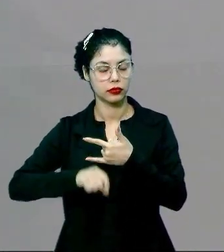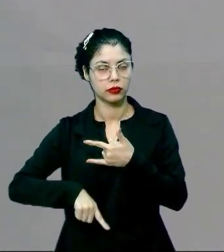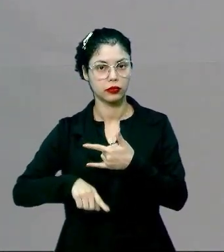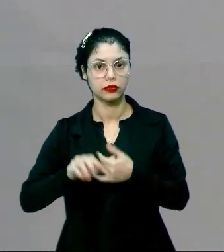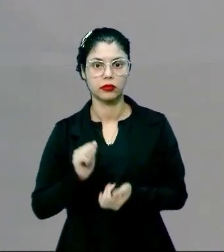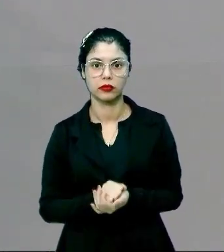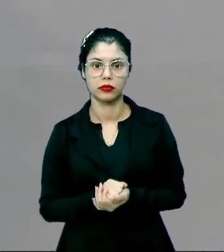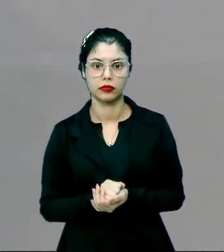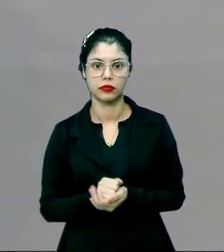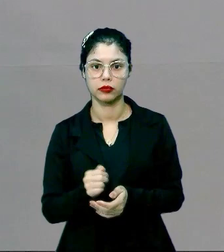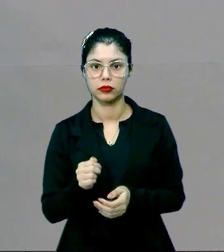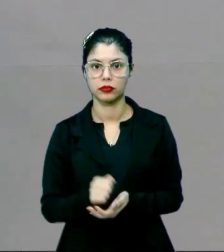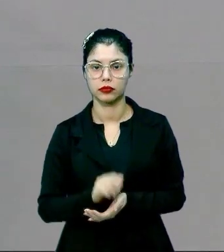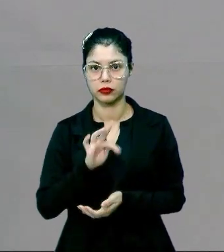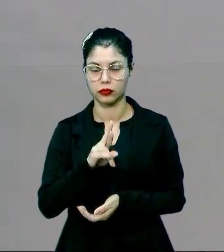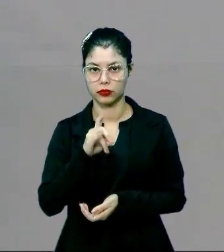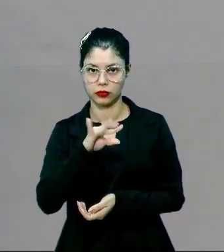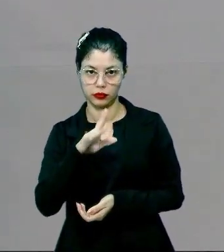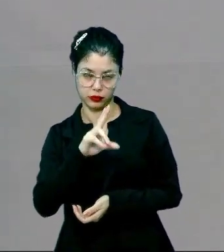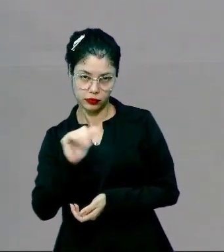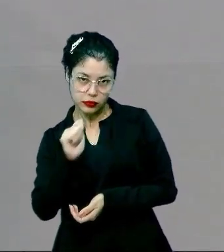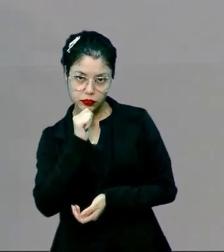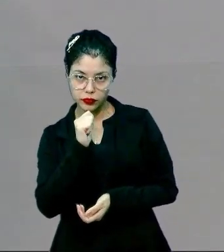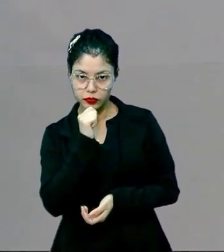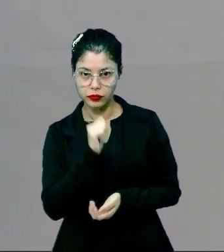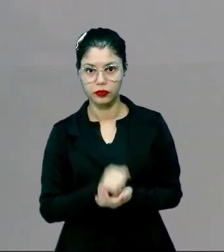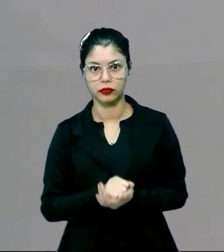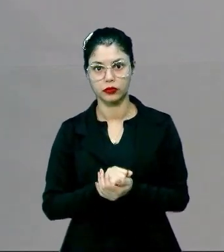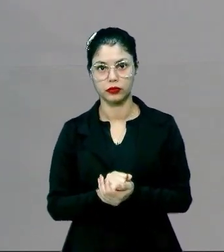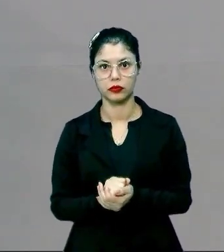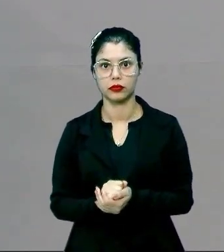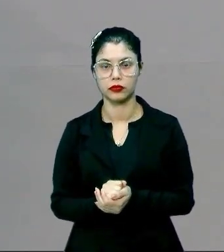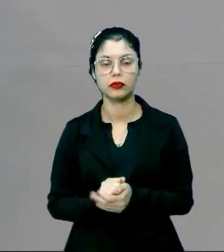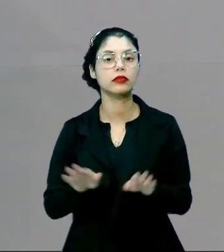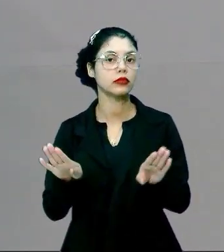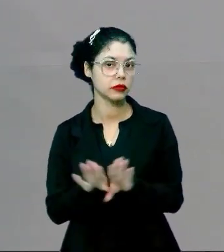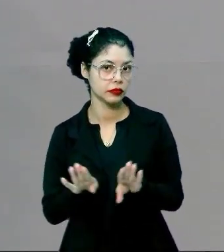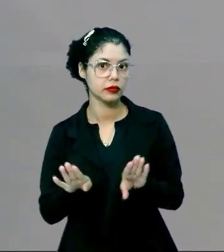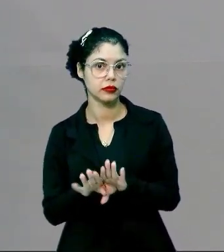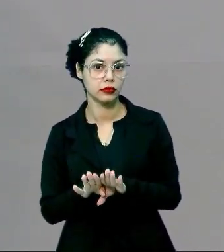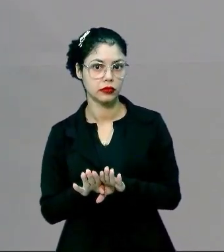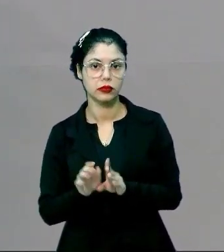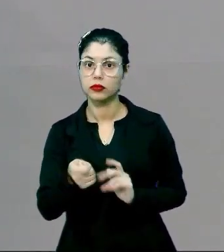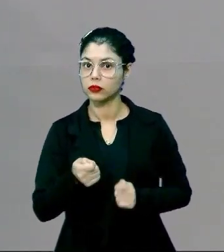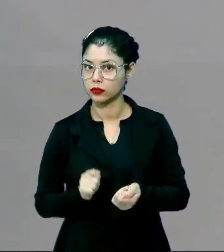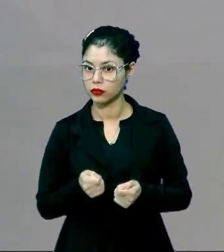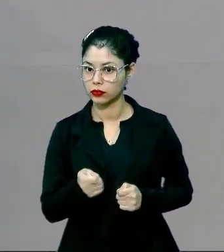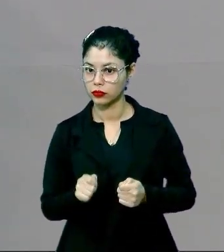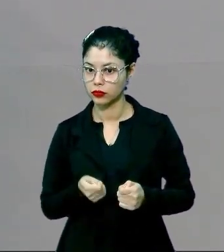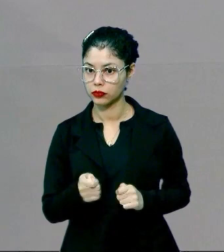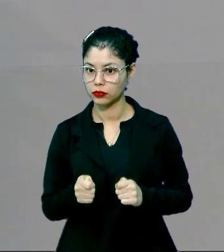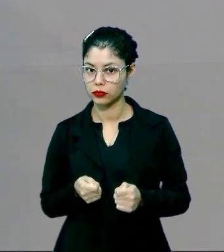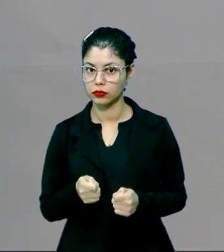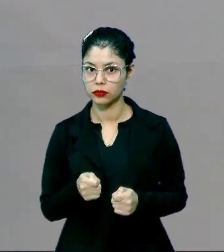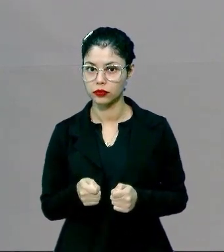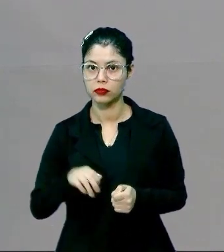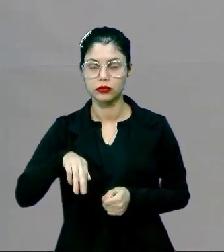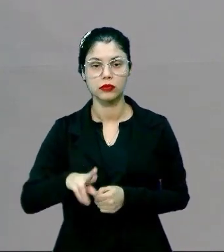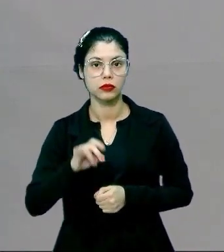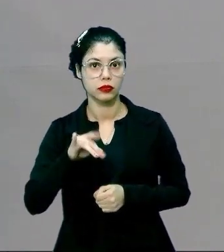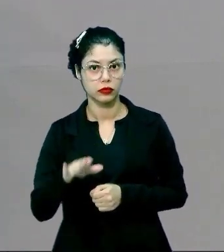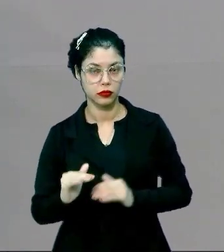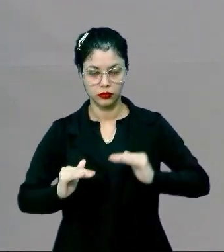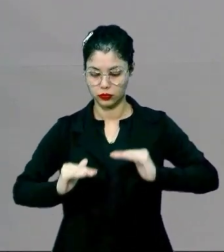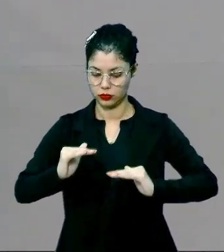tá? Reabsorção de água e sais minerais e também o controle da manutenção